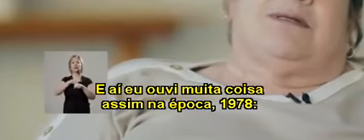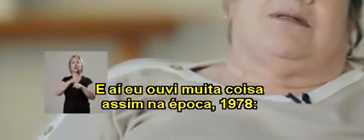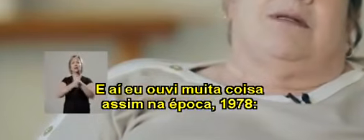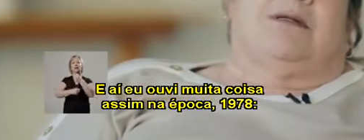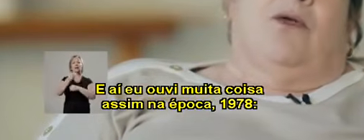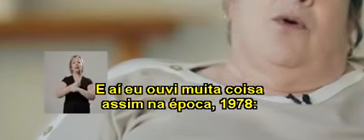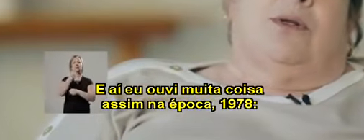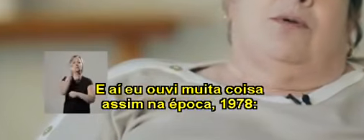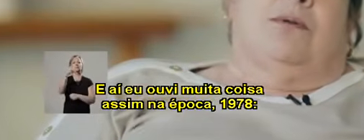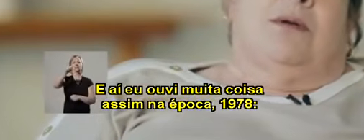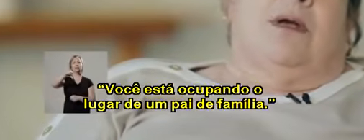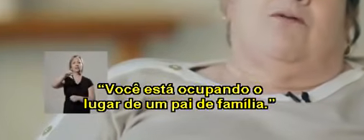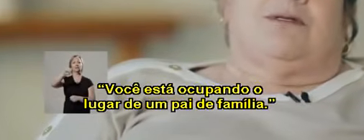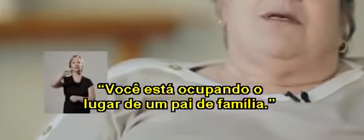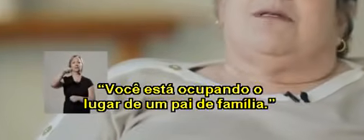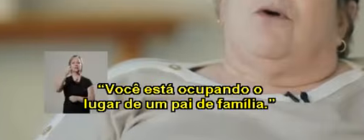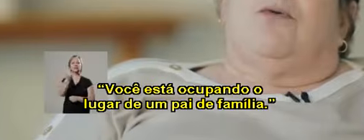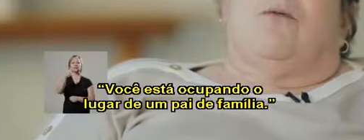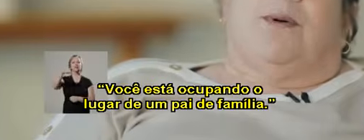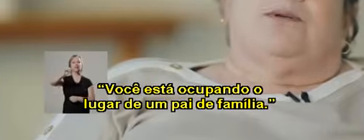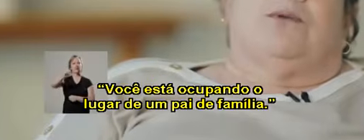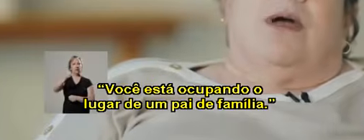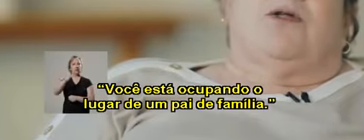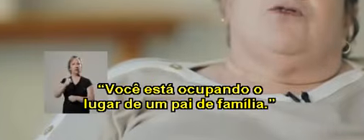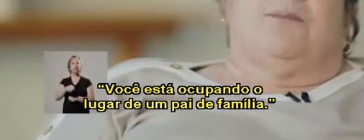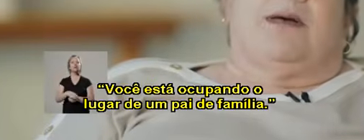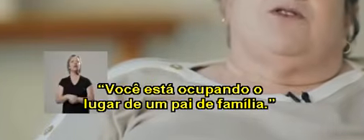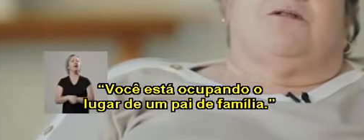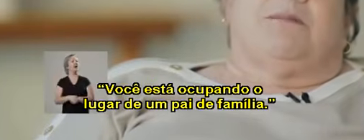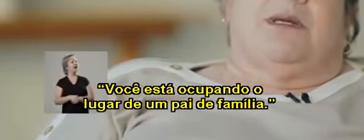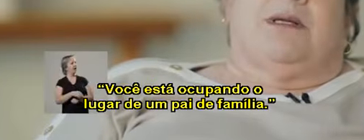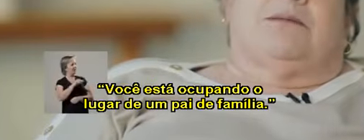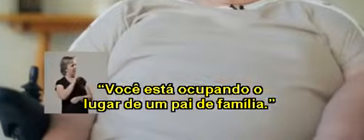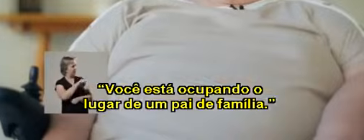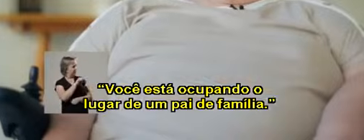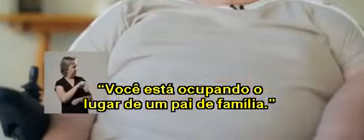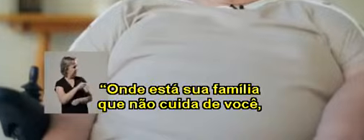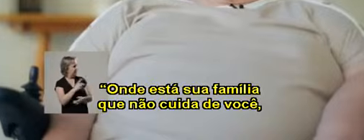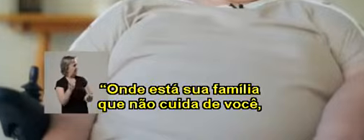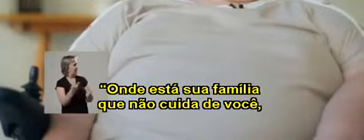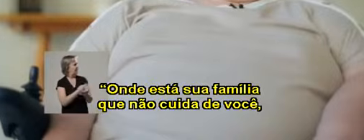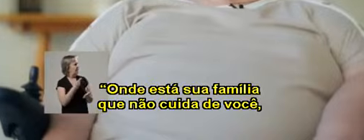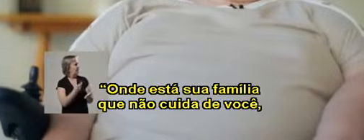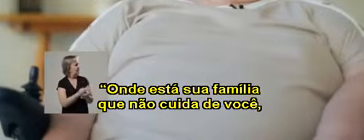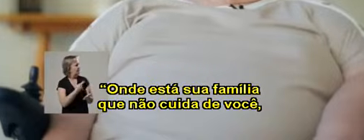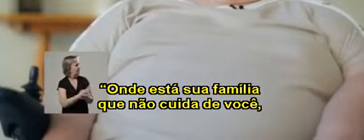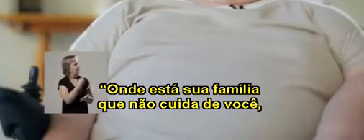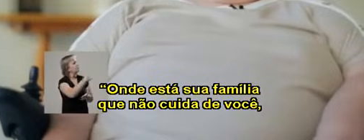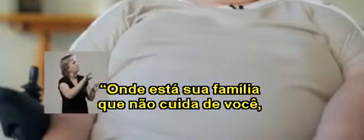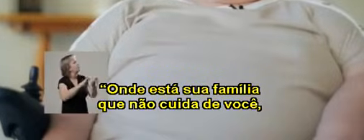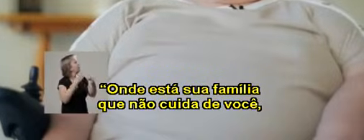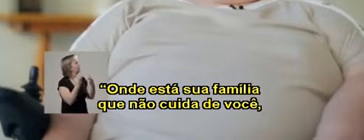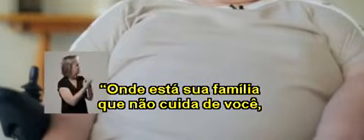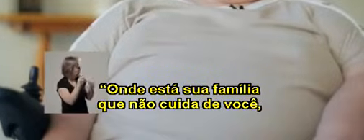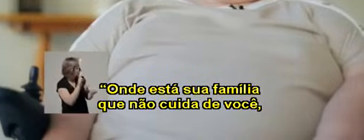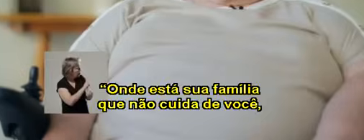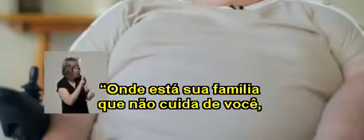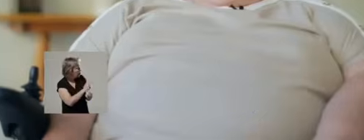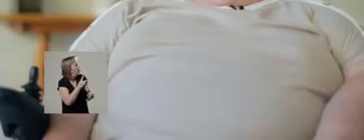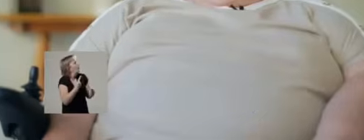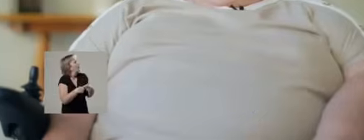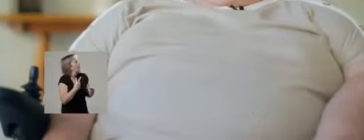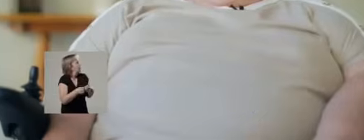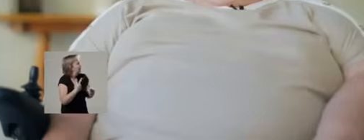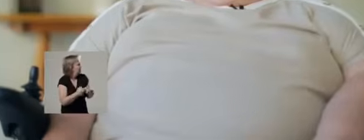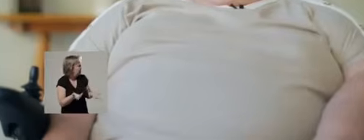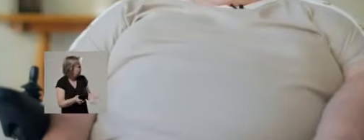né, 1978. Você está ocupando o lugar de um pai de família. Onde está a sua família que não cuida de